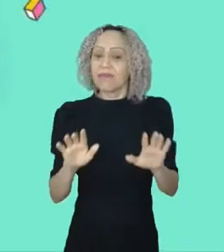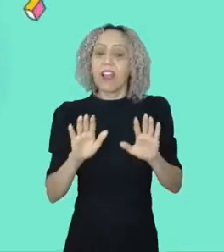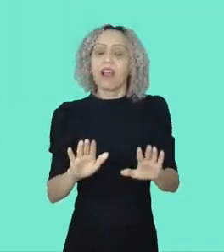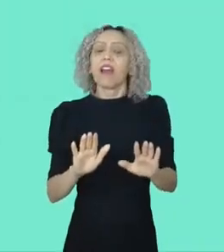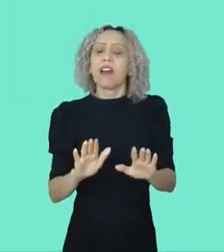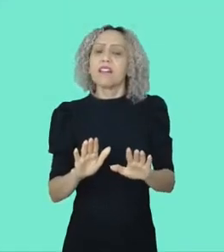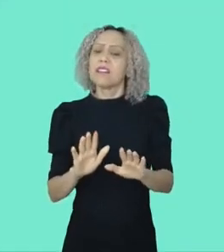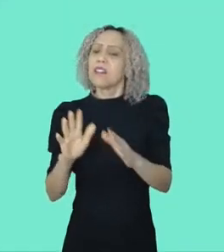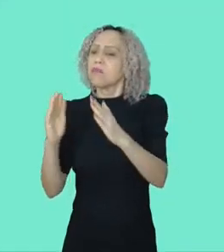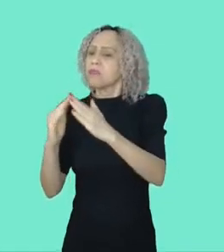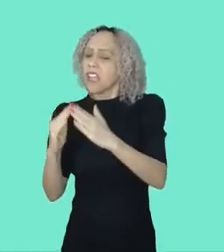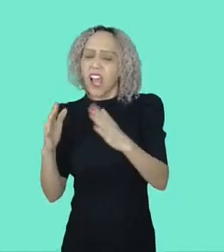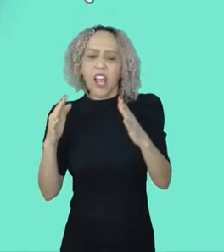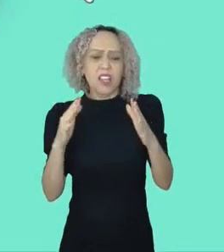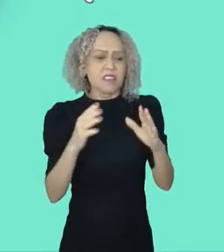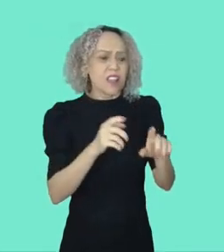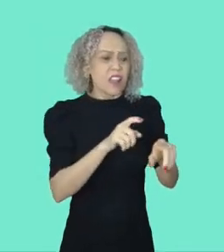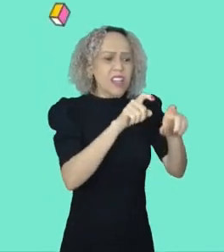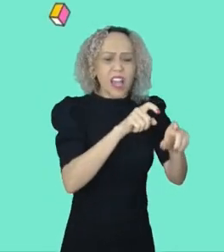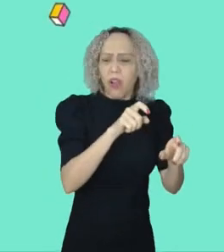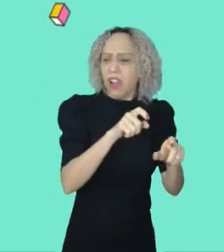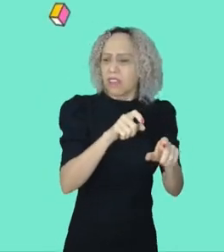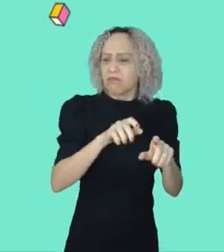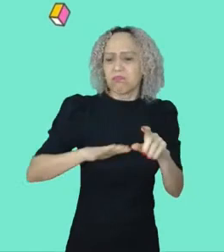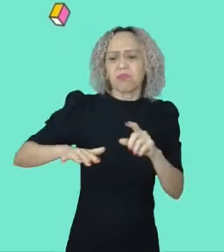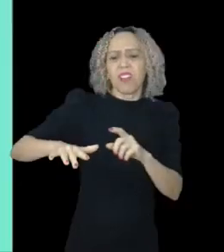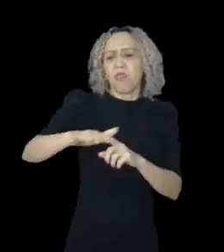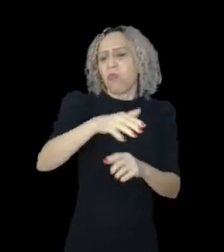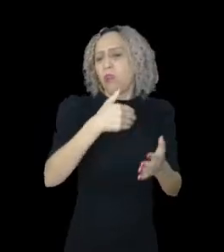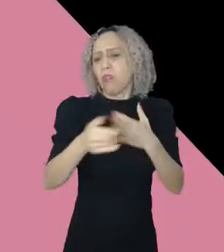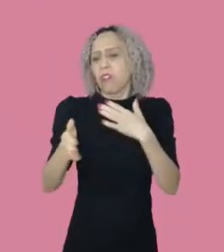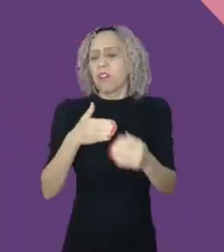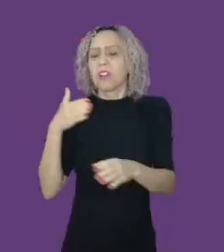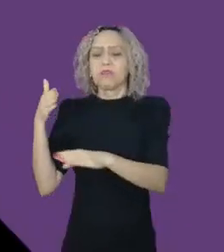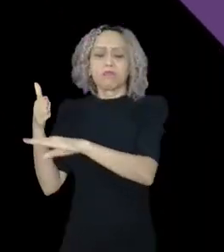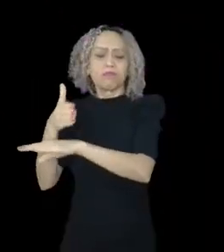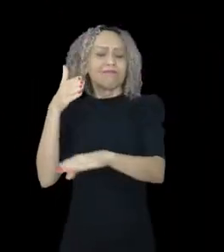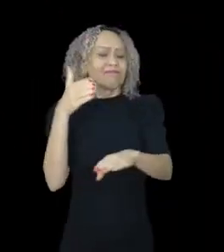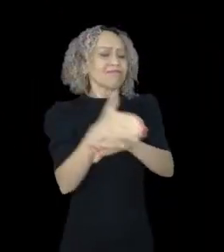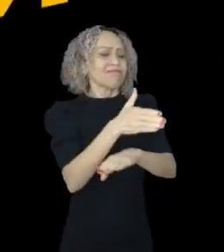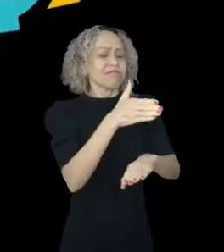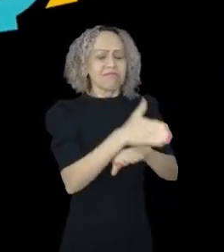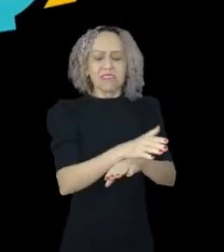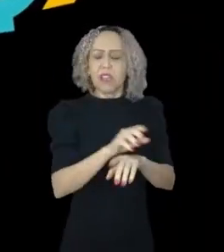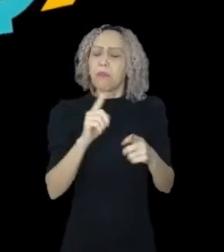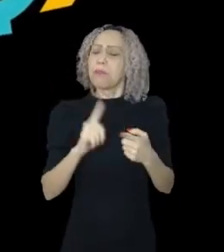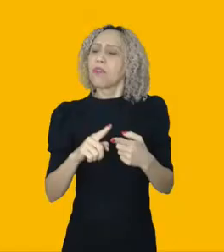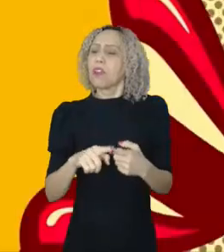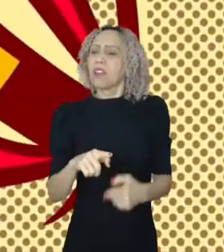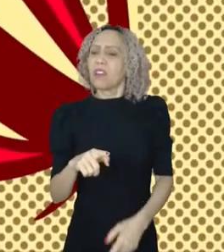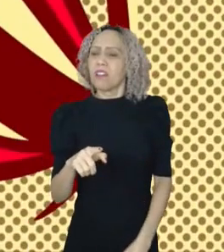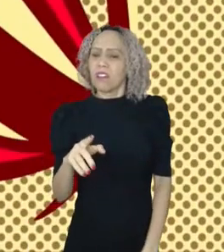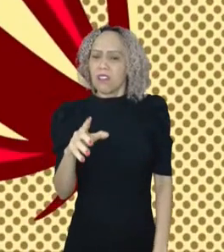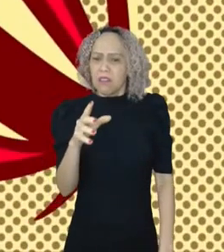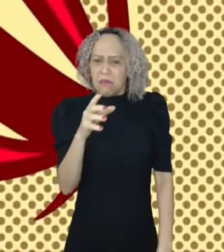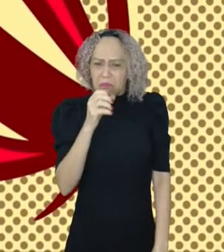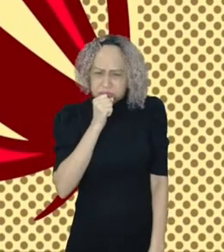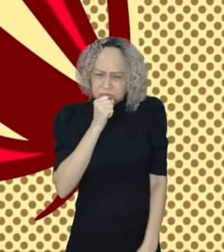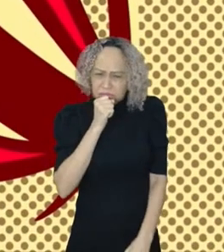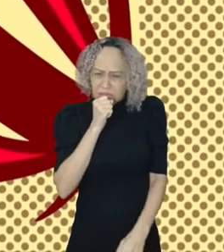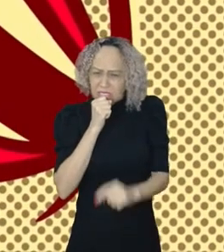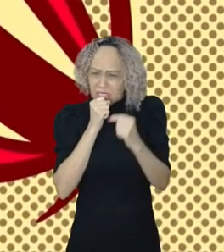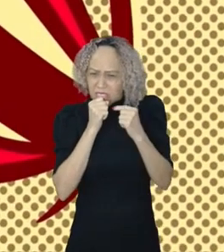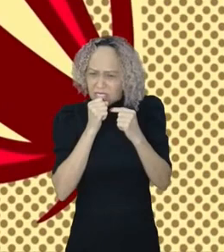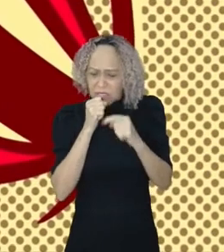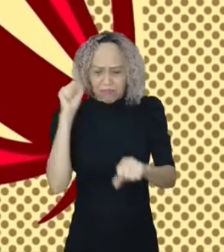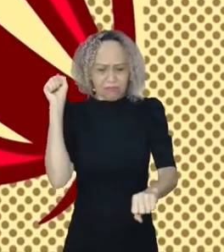Seja em casa, no campo, na rua ou na praça. Chega de mordaça,